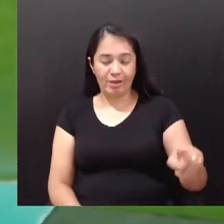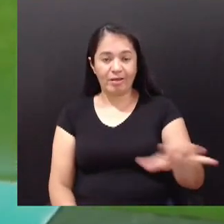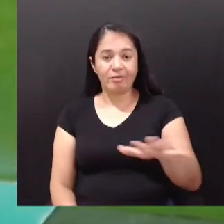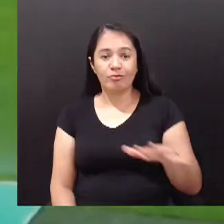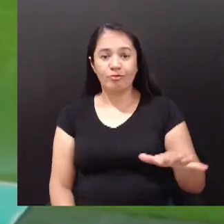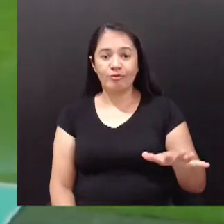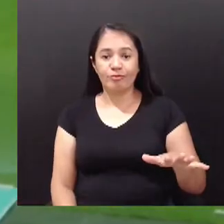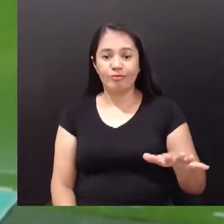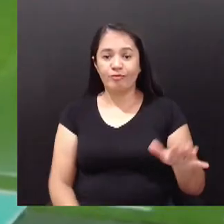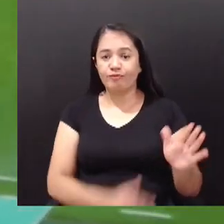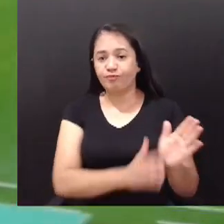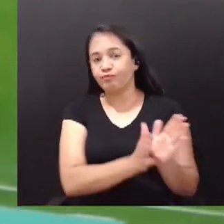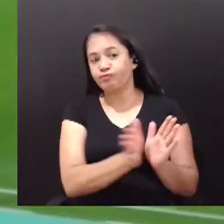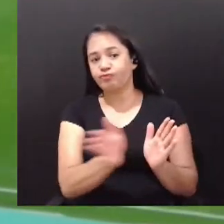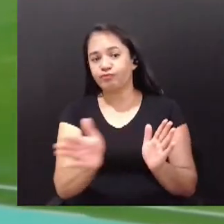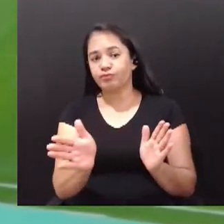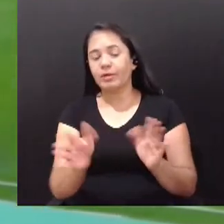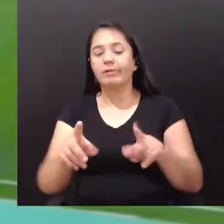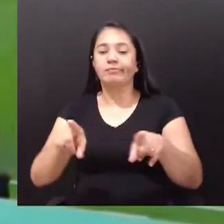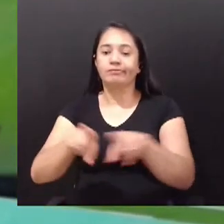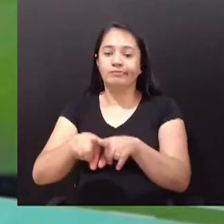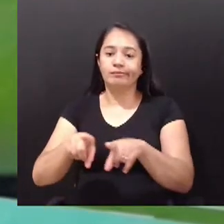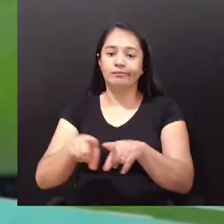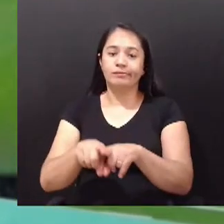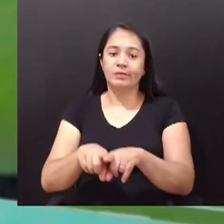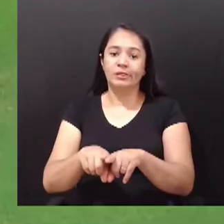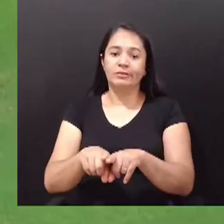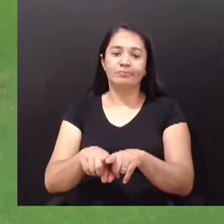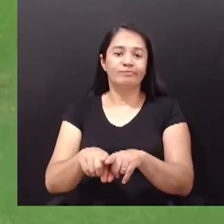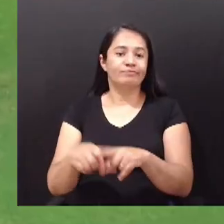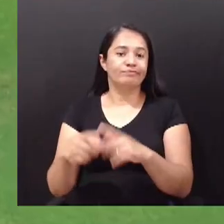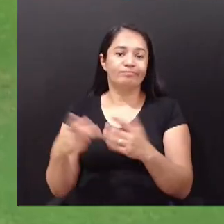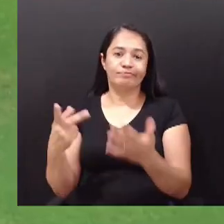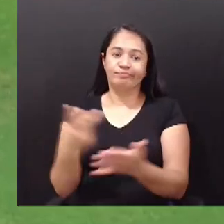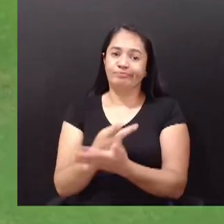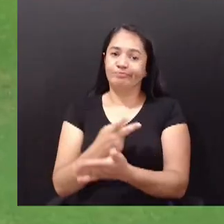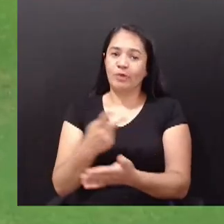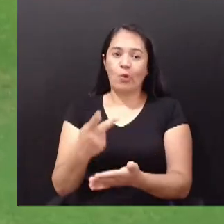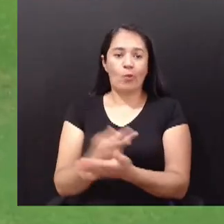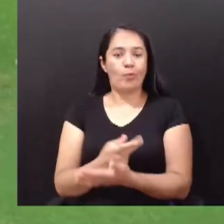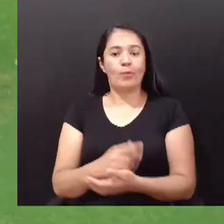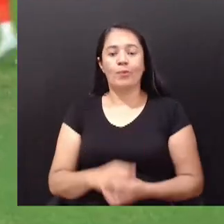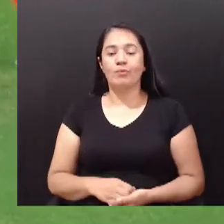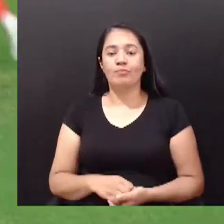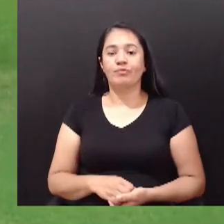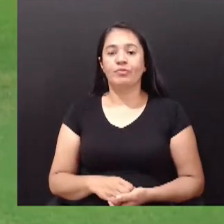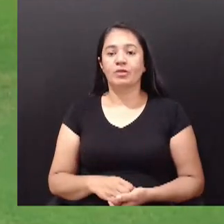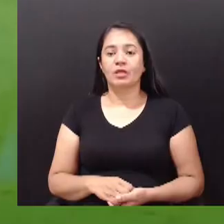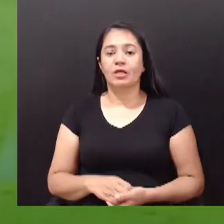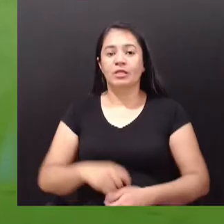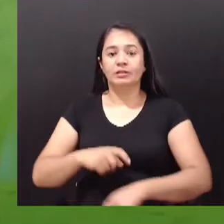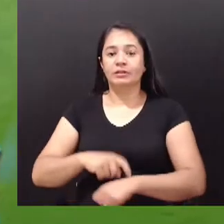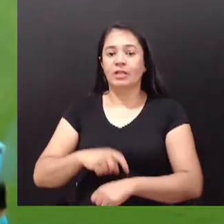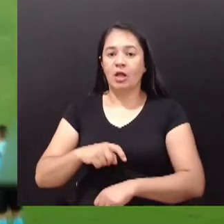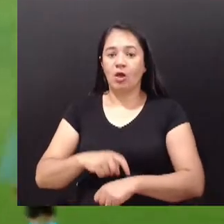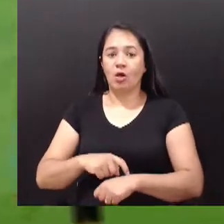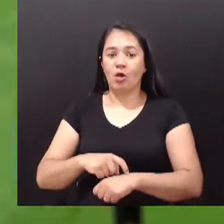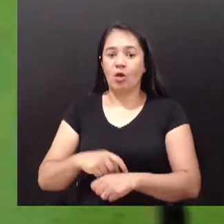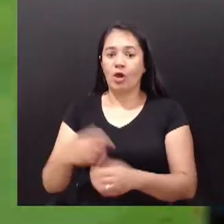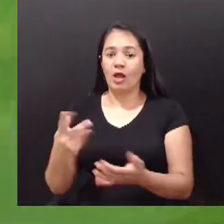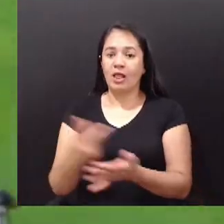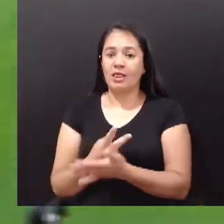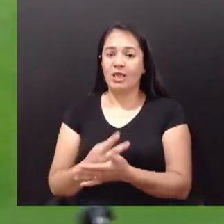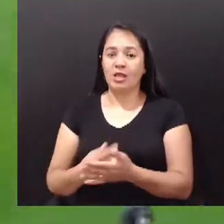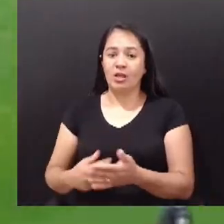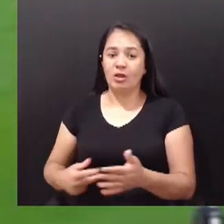meio e também, sem direção, isolou. Em cobrança de falta, Lucas Cardoso jogou sem